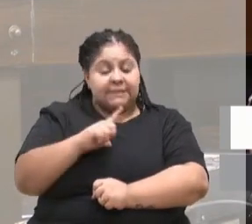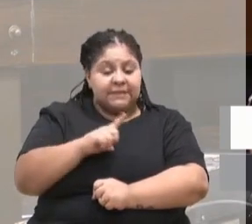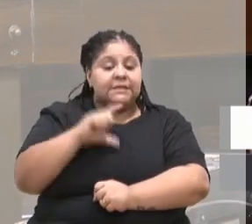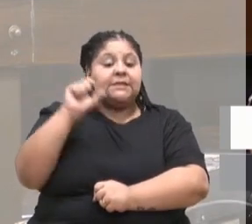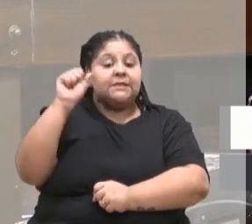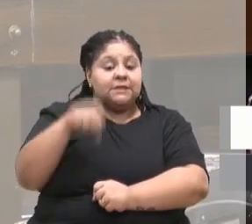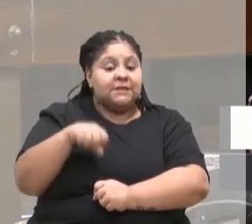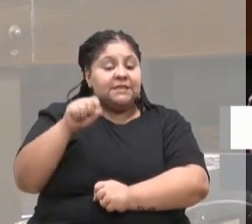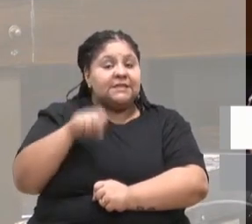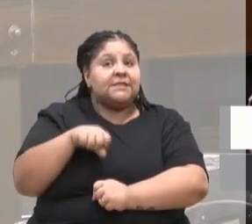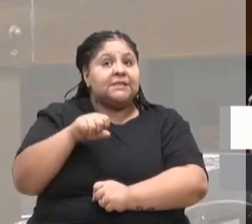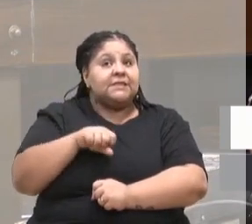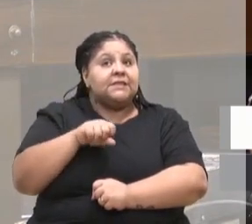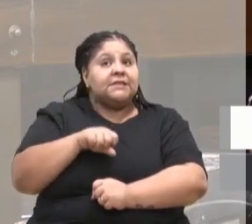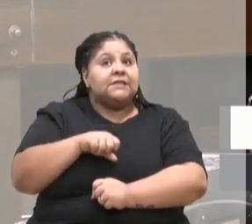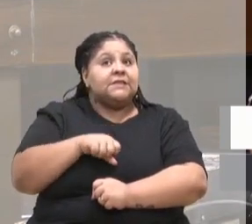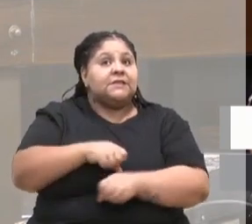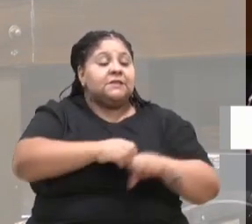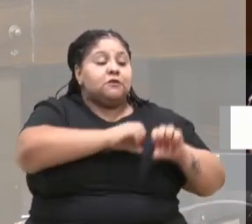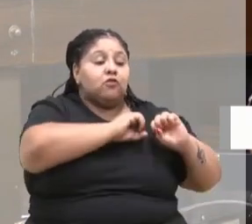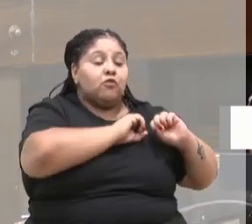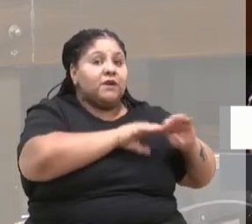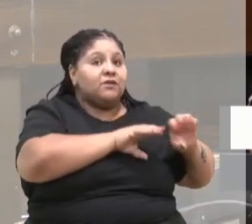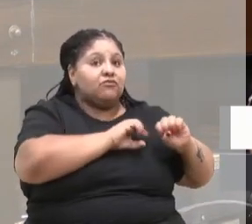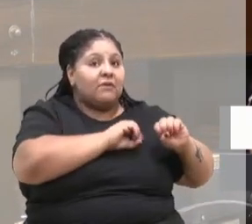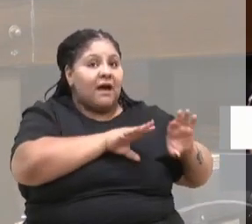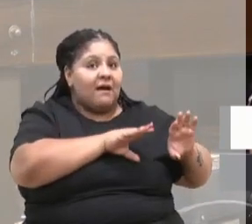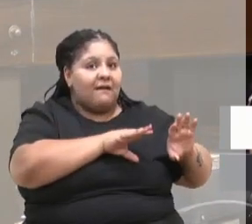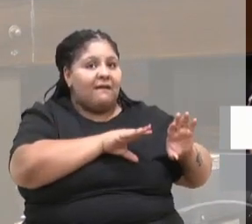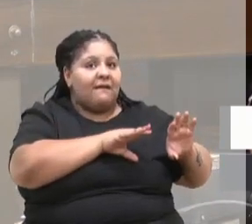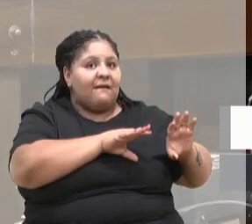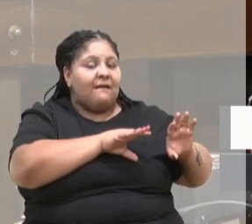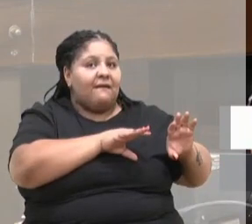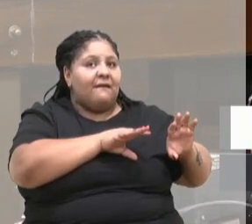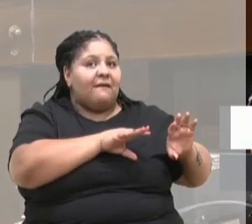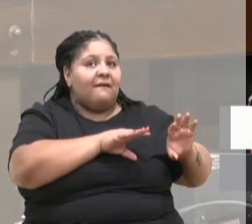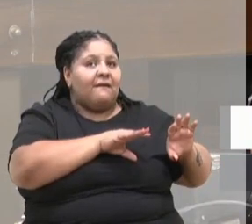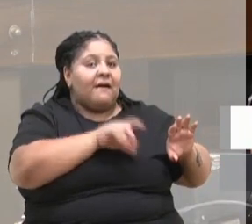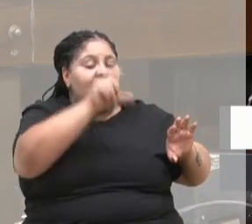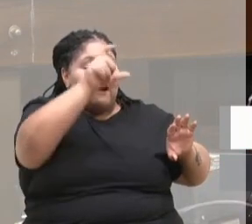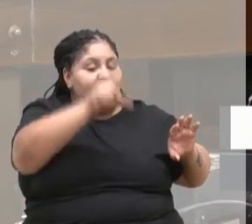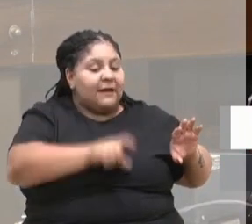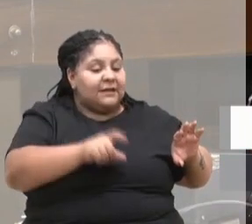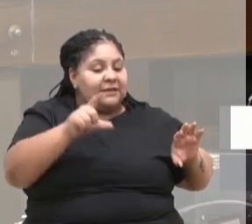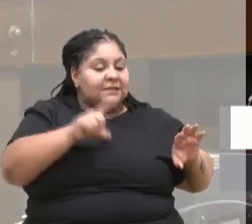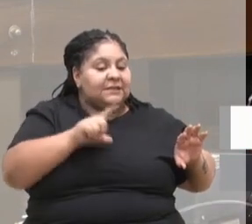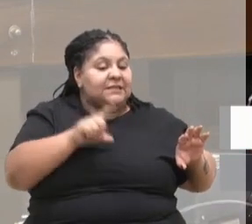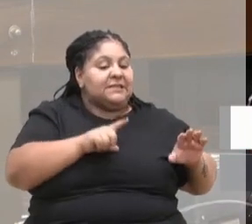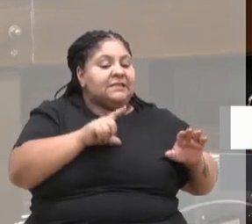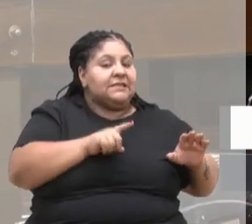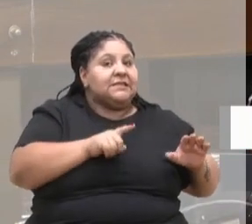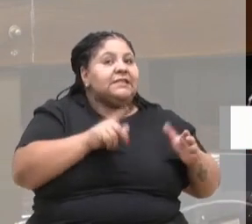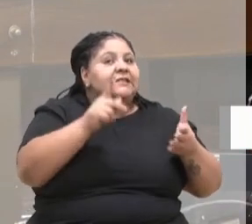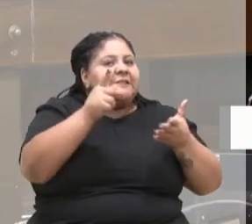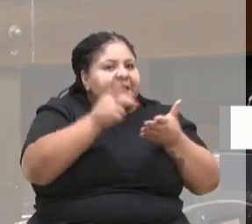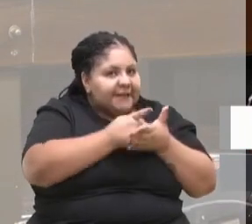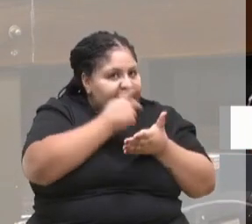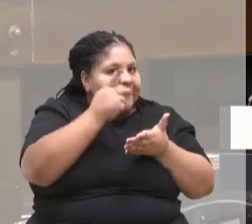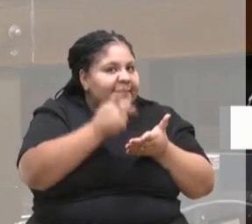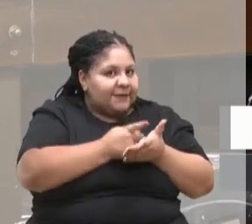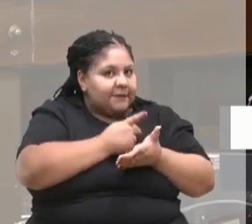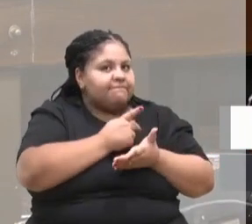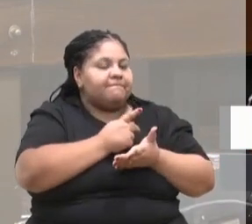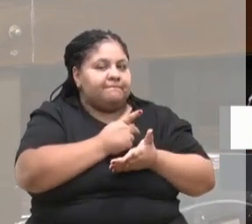uma educação, educar também a pessoa que deposita o lixo, e também tem falha, também, pequenas falhas